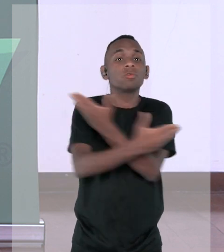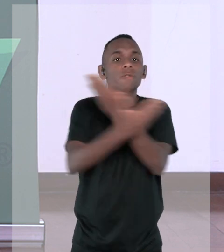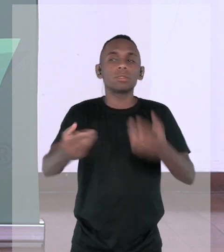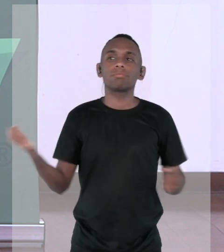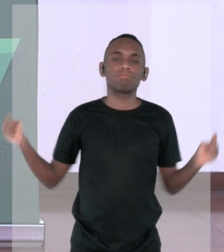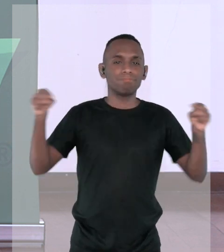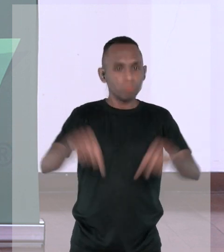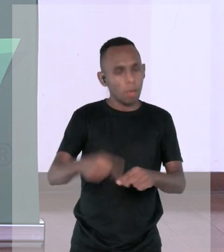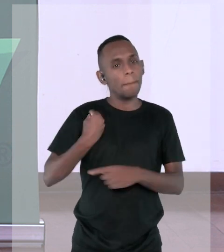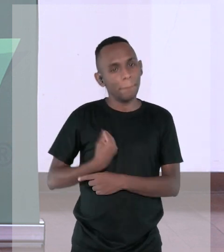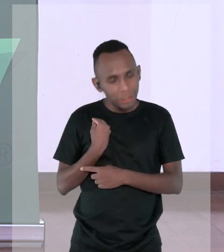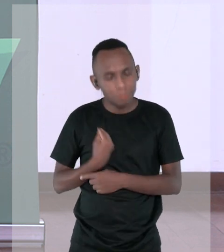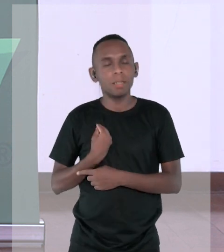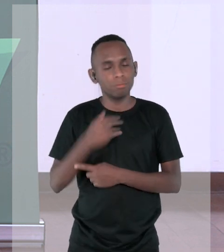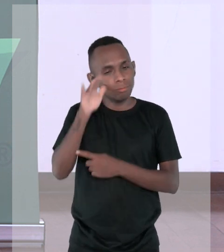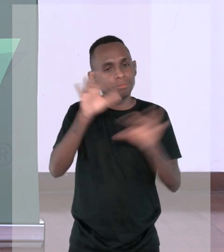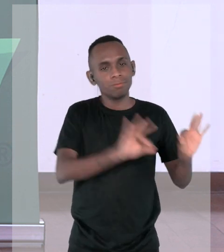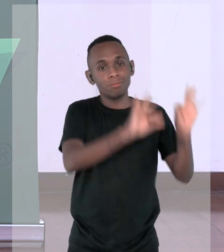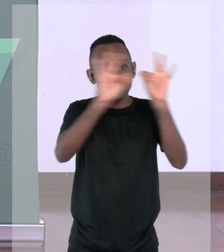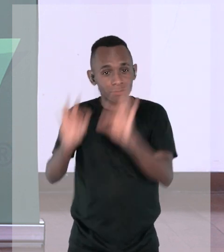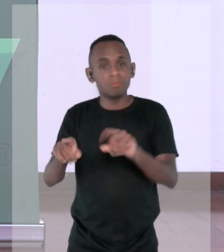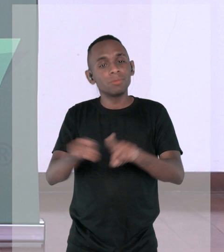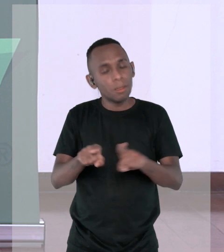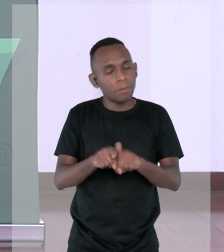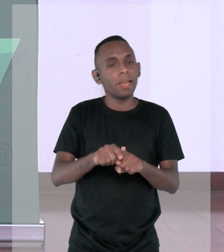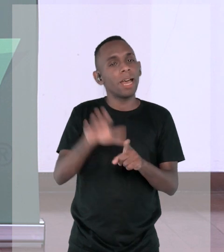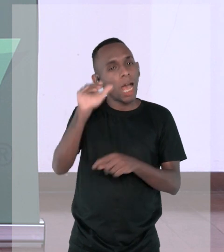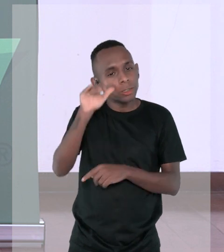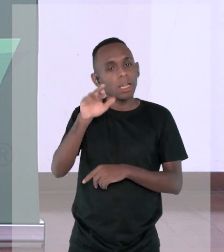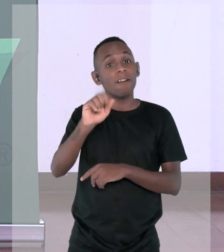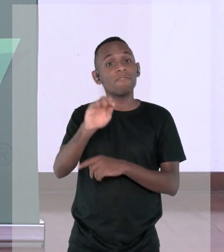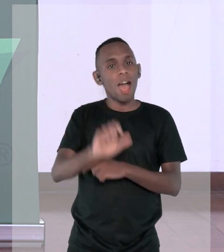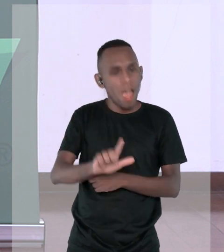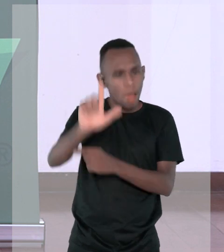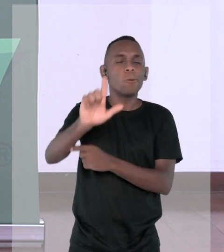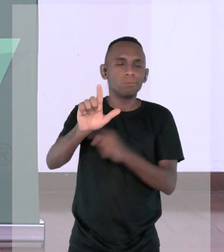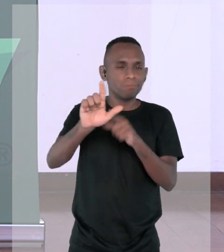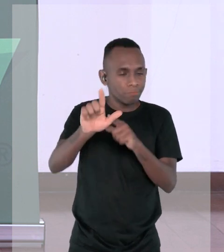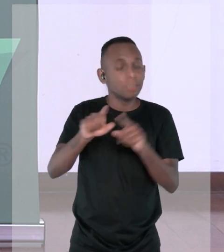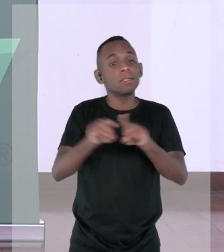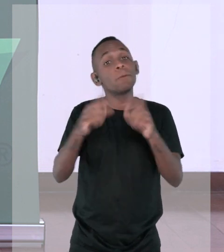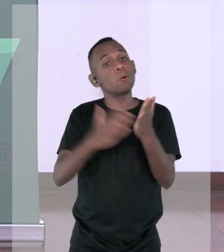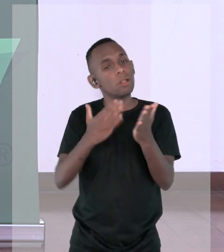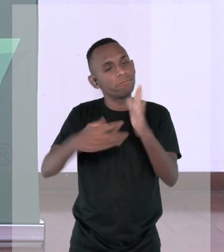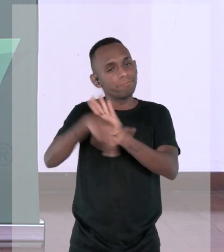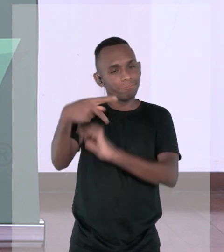vieram aqui prestigiar essa noite, prestigiar o Rafael muito merecidamente e seu